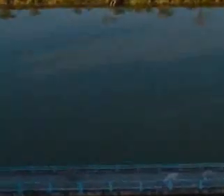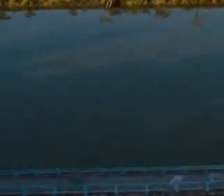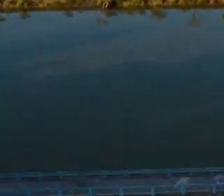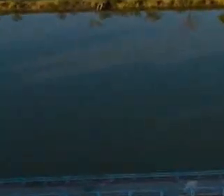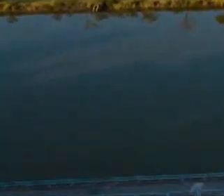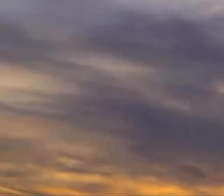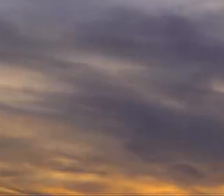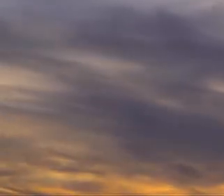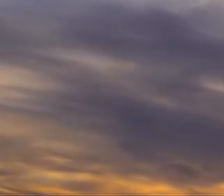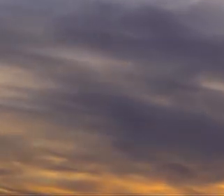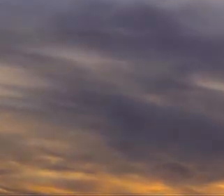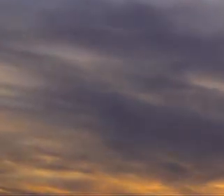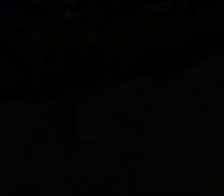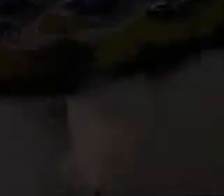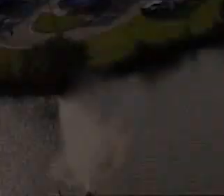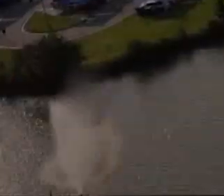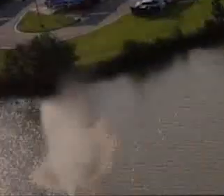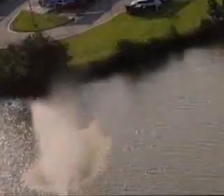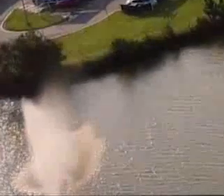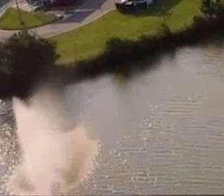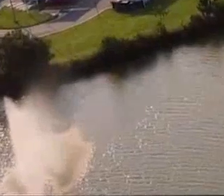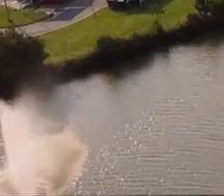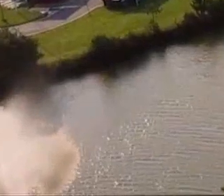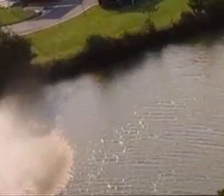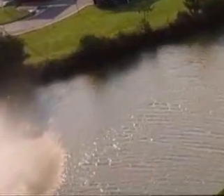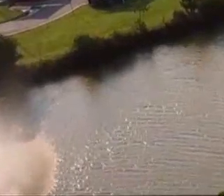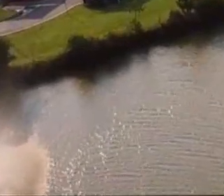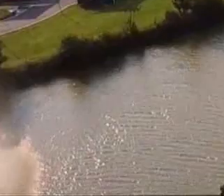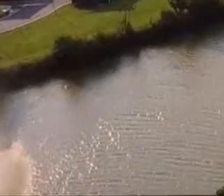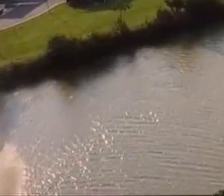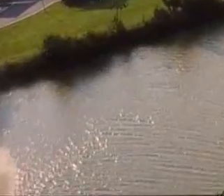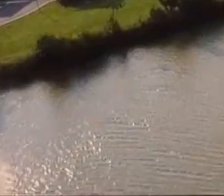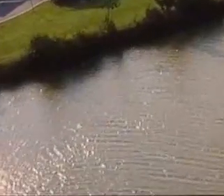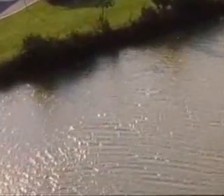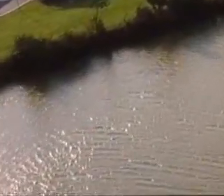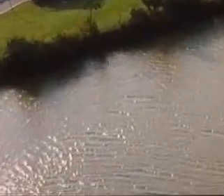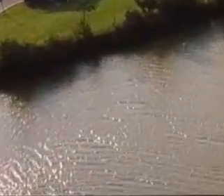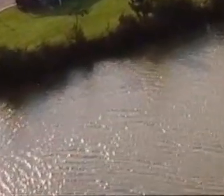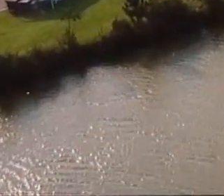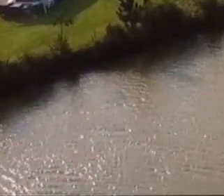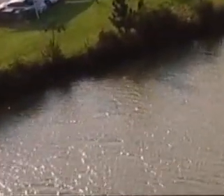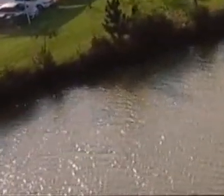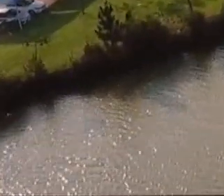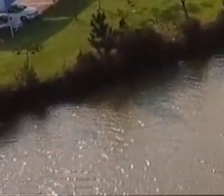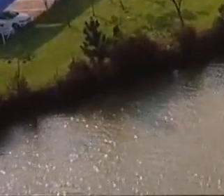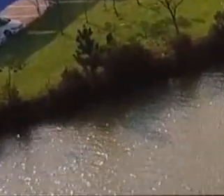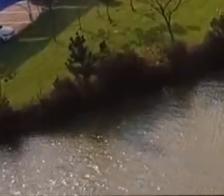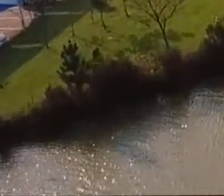Thank you.